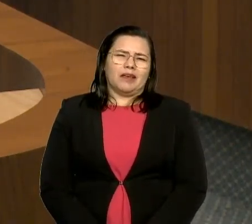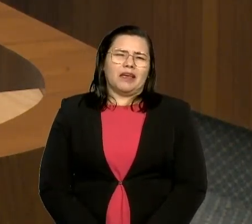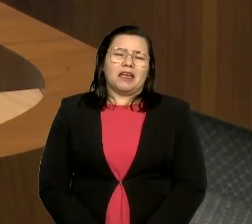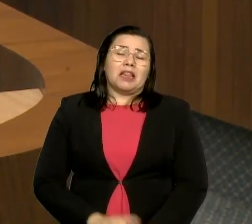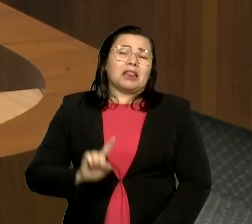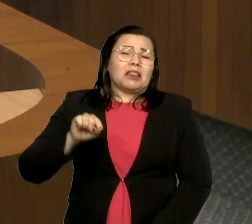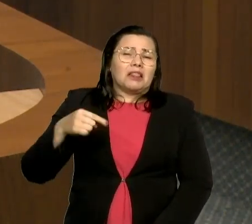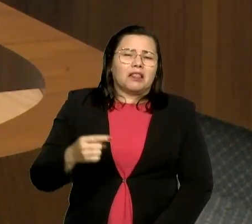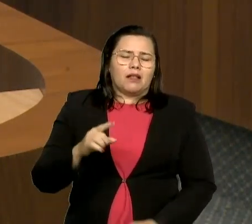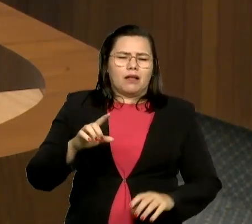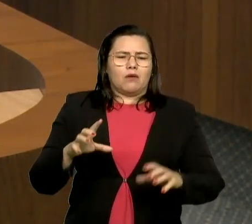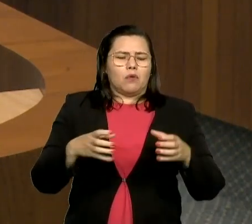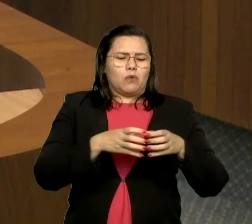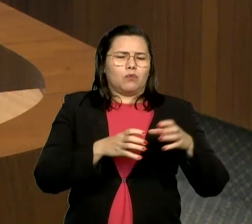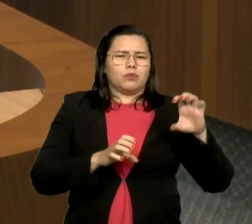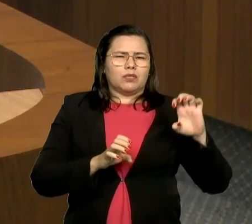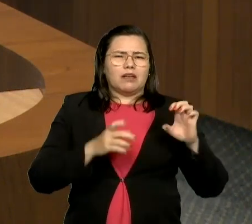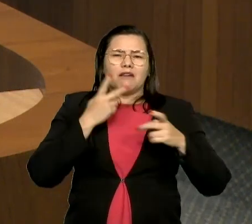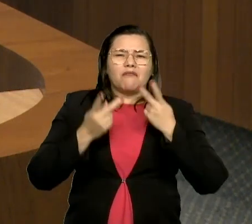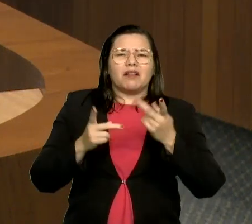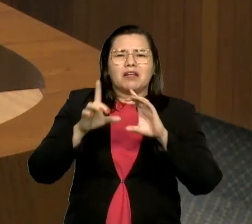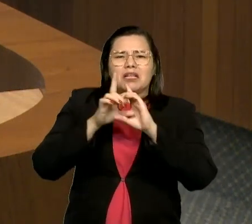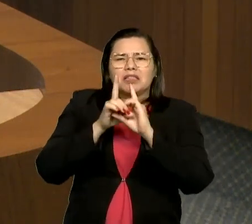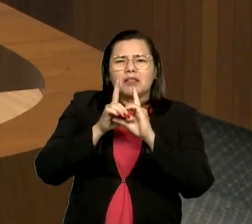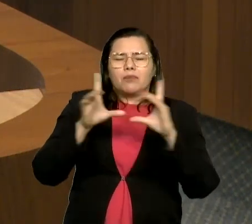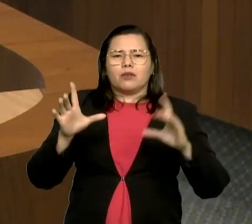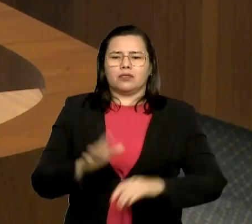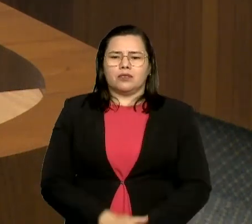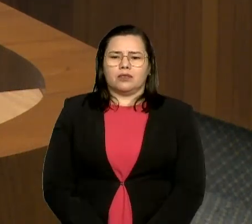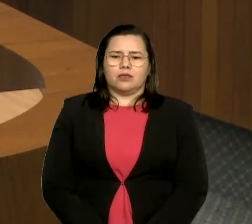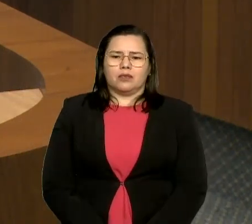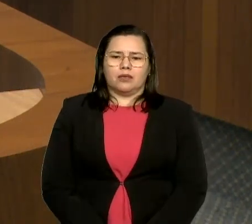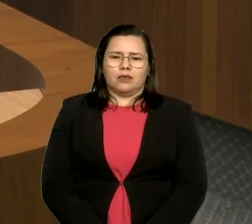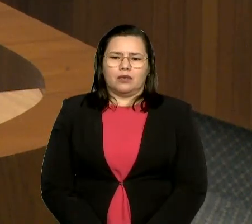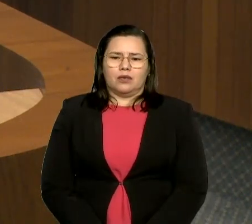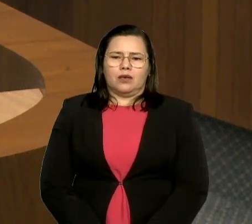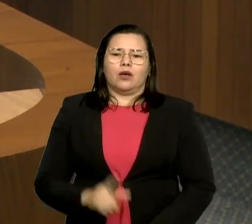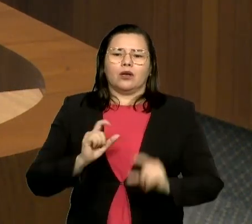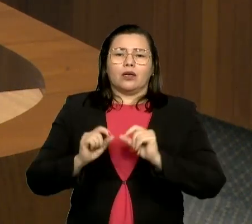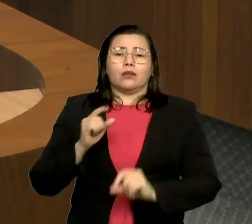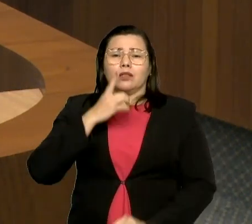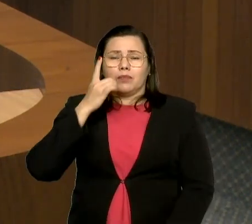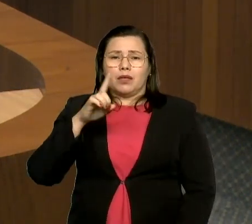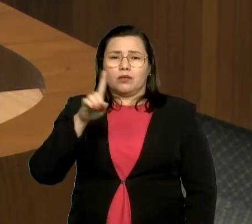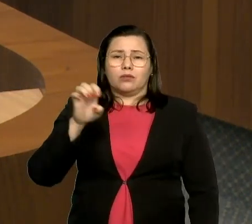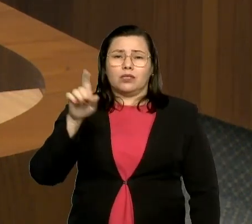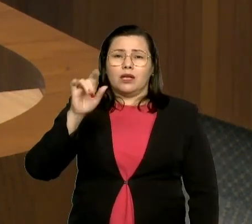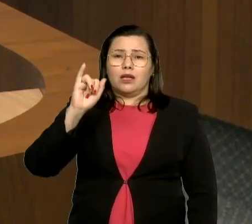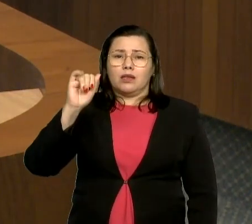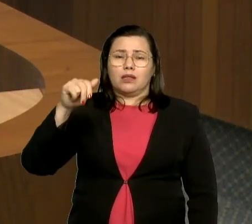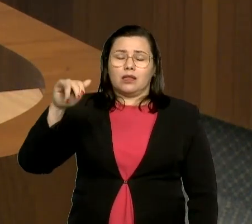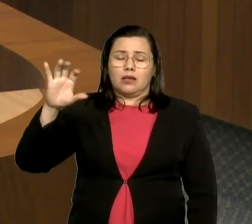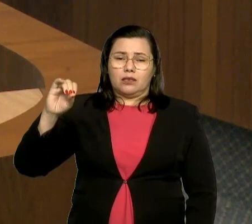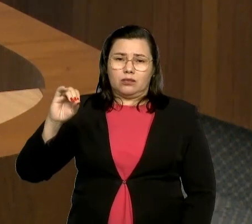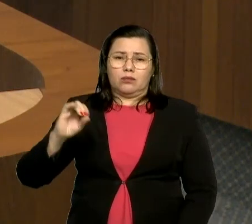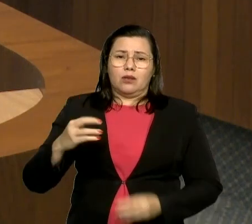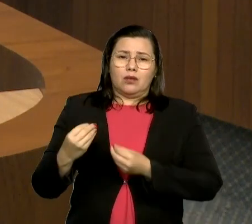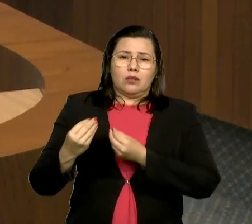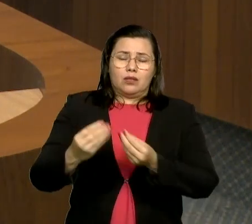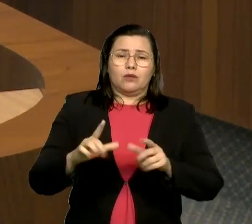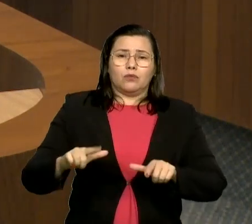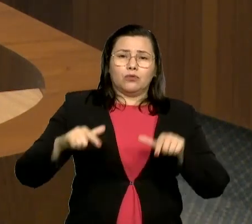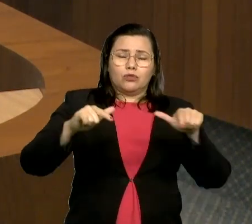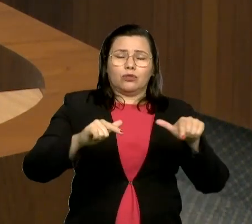de cidadão, o deputado Zé Inácio está aqui, já deu título de cidadão maranhense e medalha para Luiz Inácio Lula